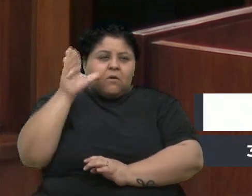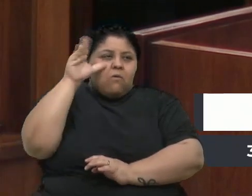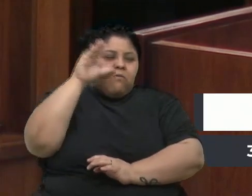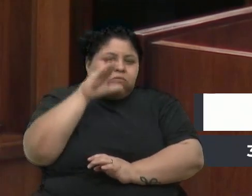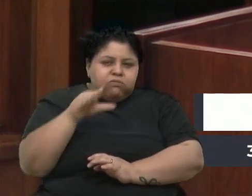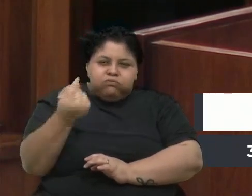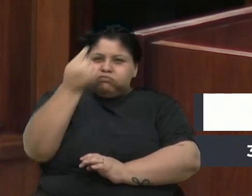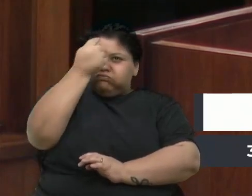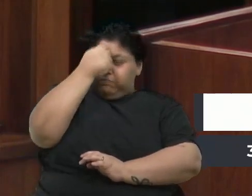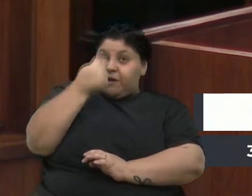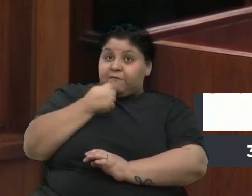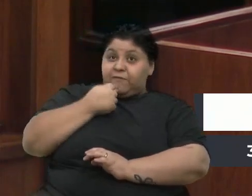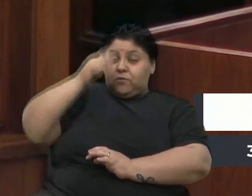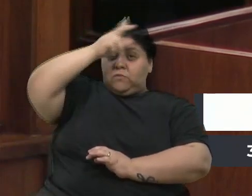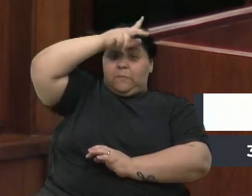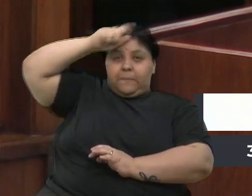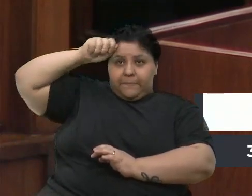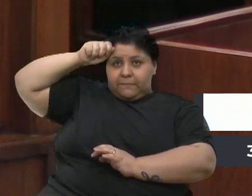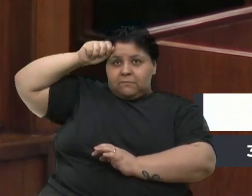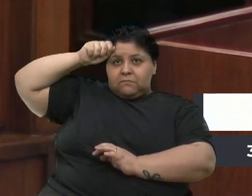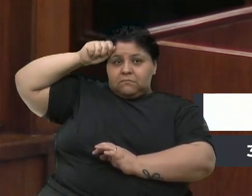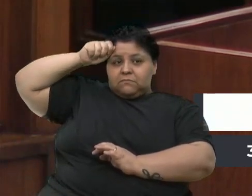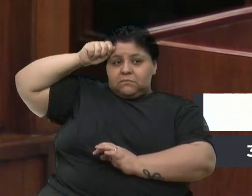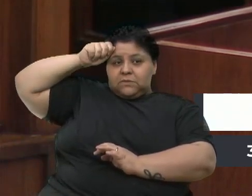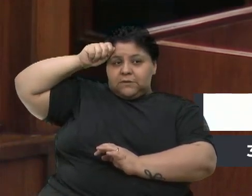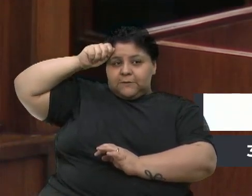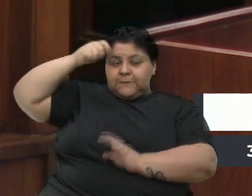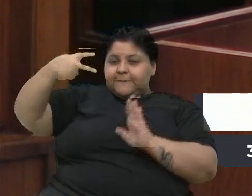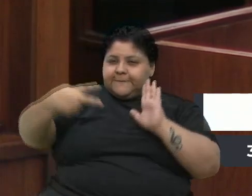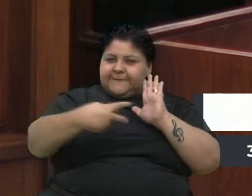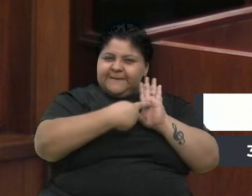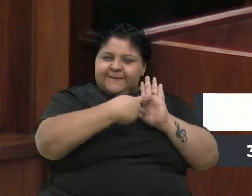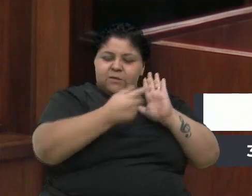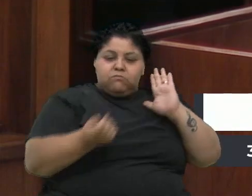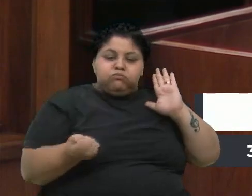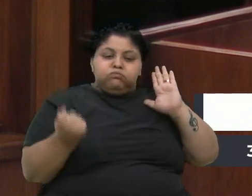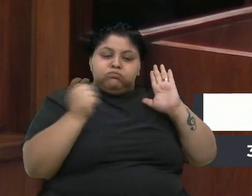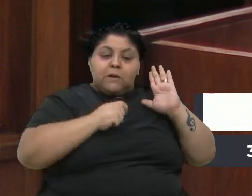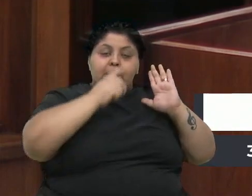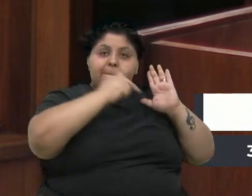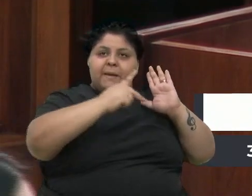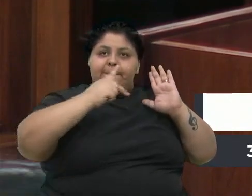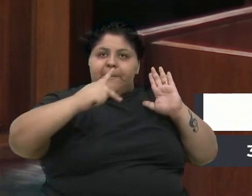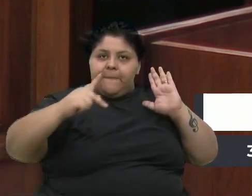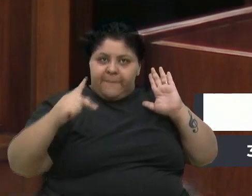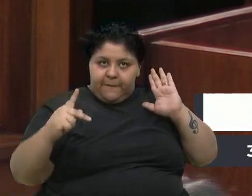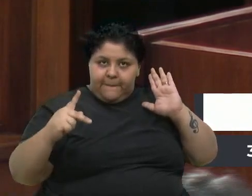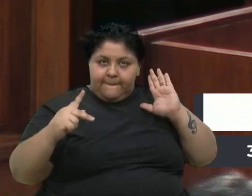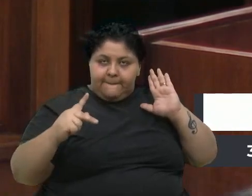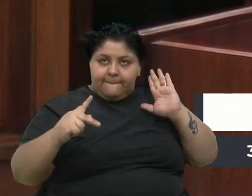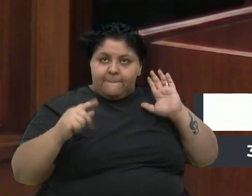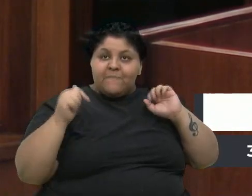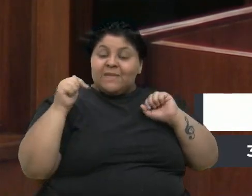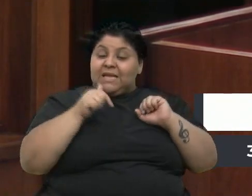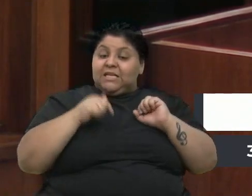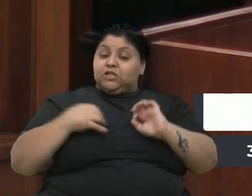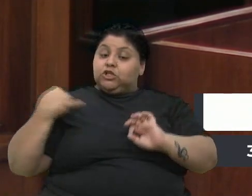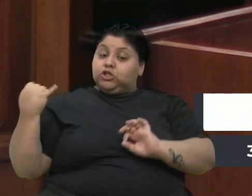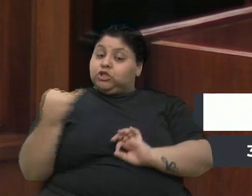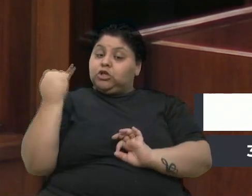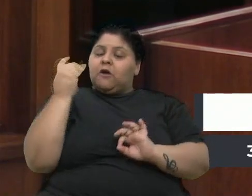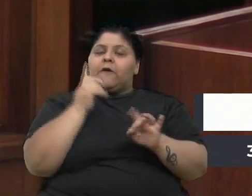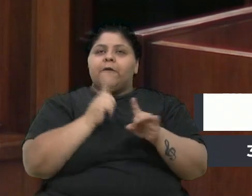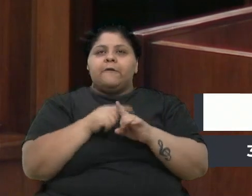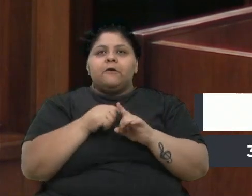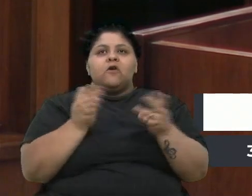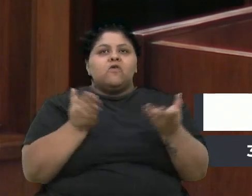dos municípios e atento, então, a essas possibilidades de PPP. Isso é algo muito importante porque